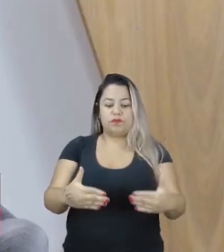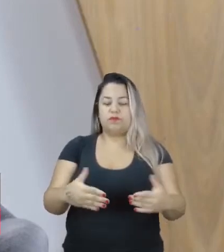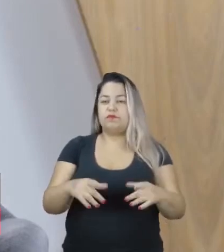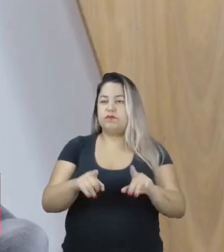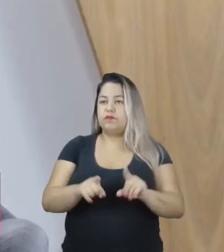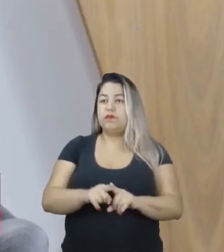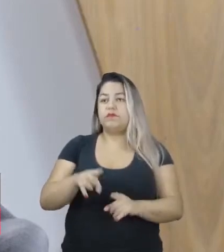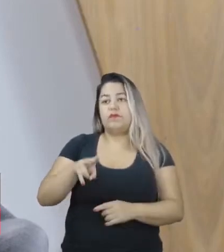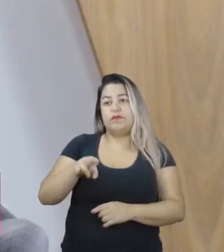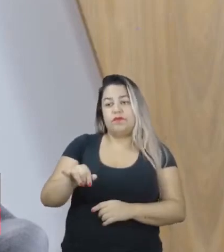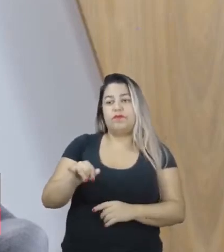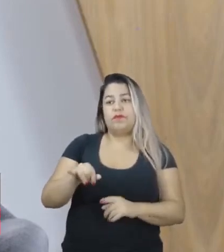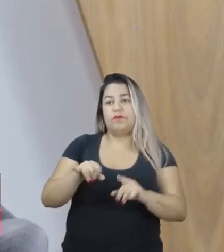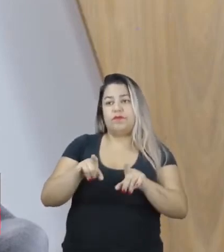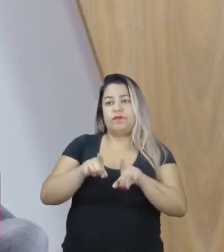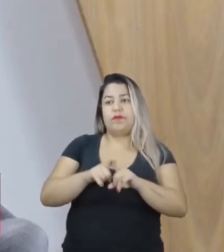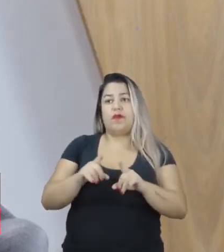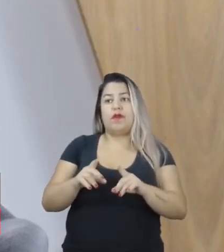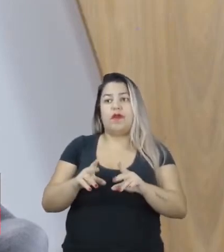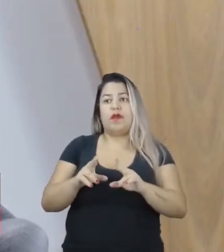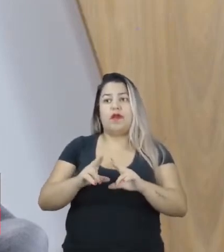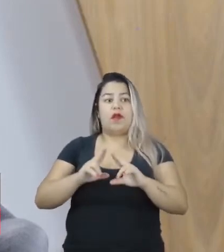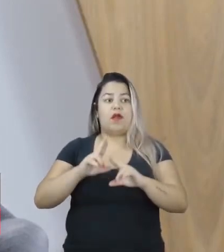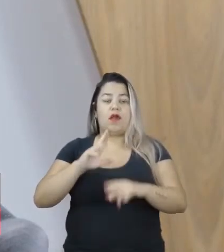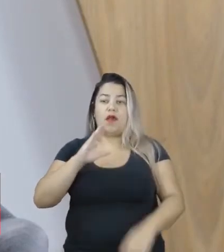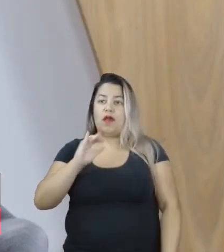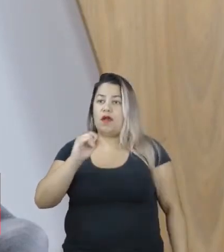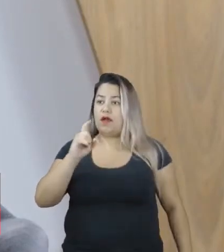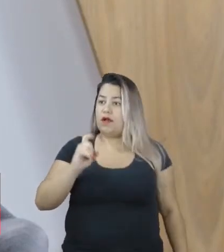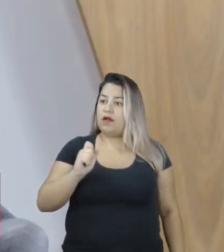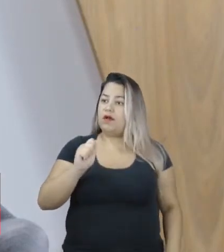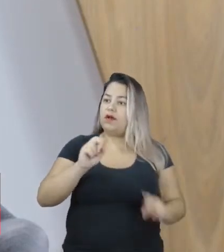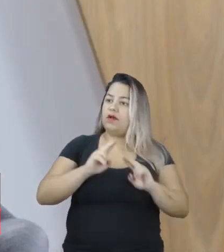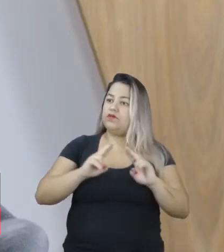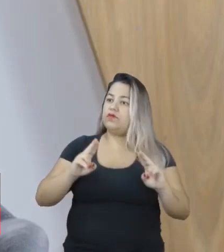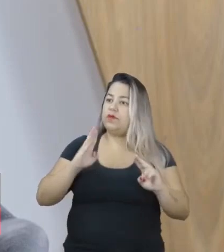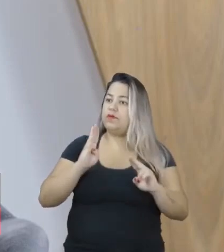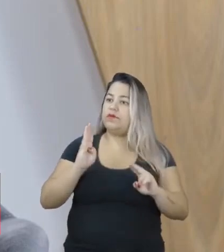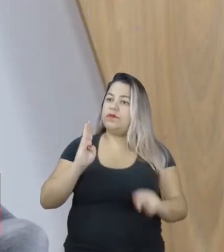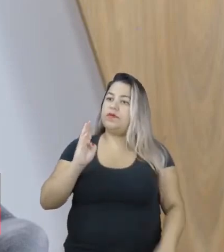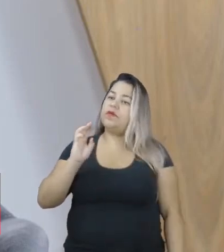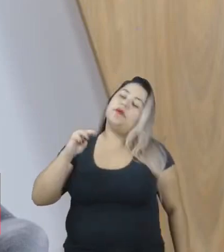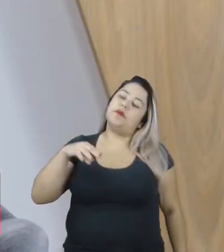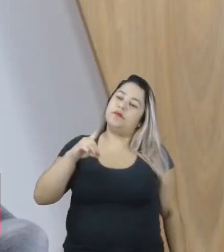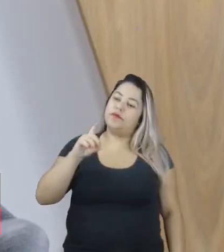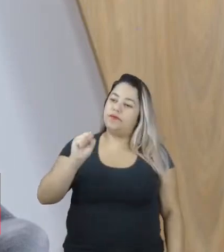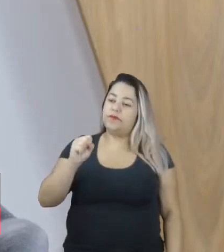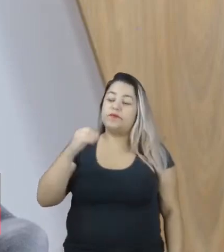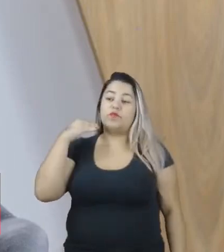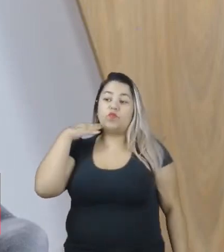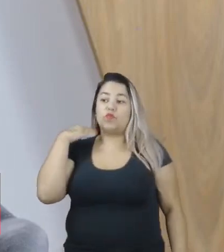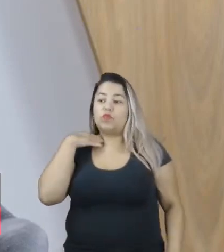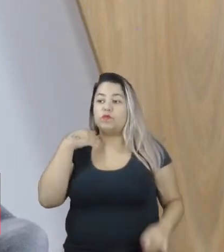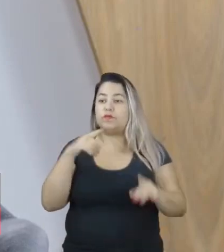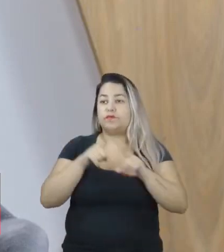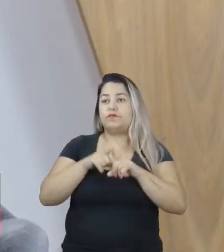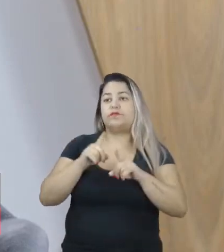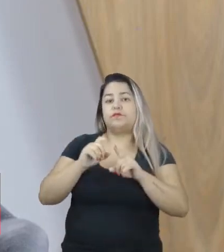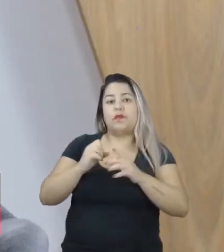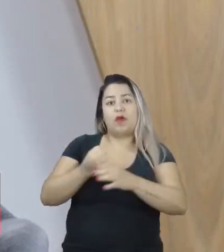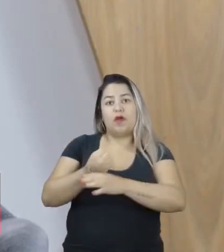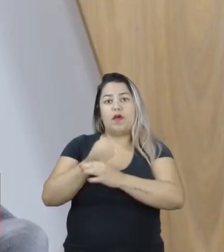núcleo, mas a Caixa, BNDES, né, os bancos estão apoiando a gente tem o Instituto Lincoln de Terras também que está apoiando a